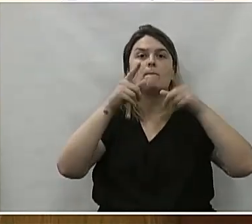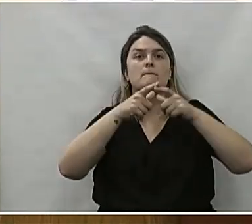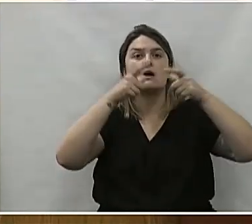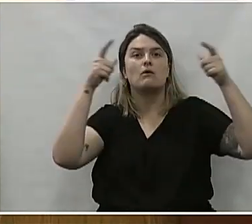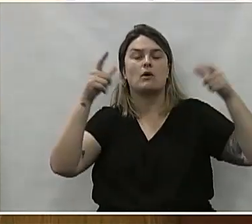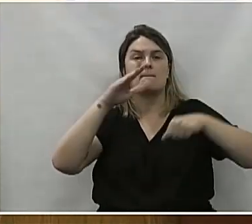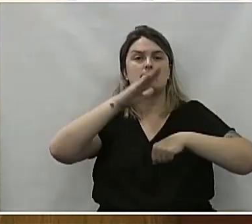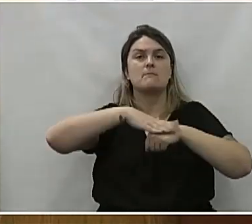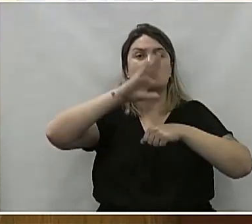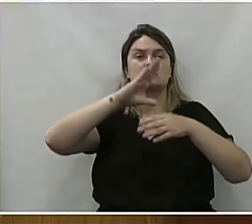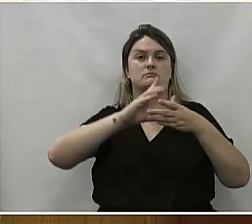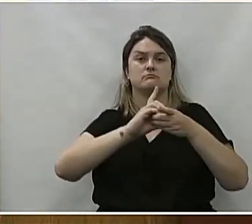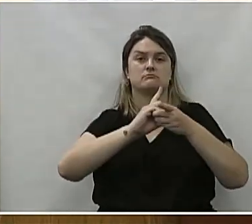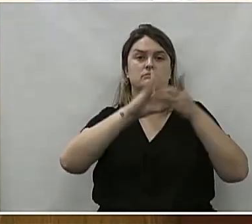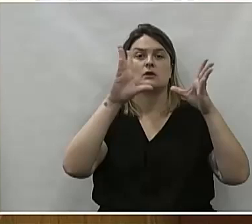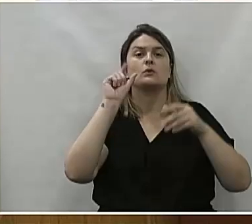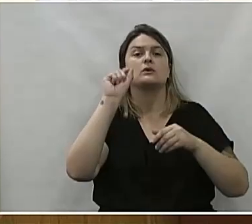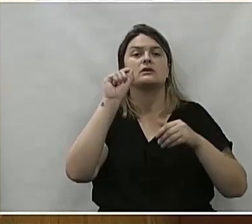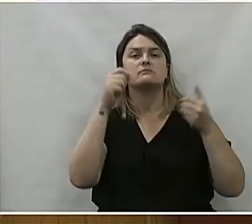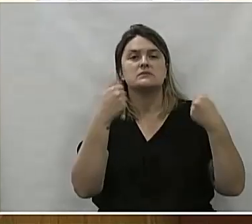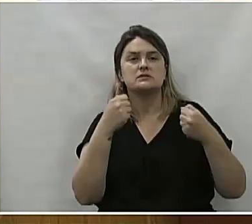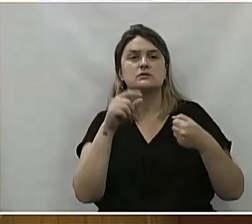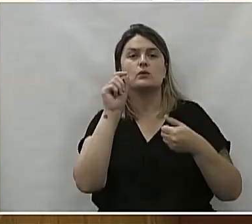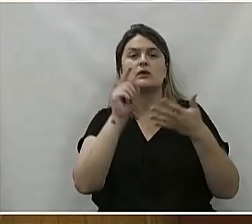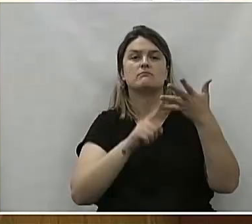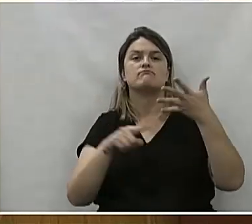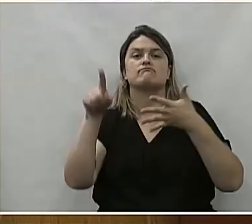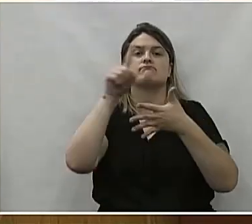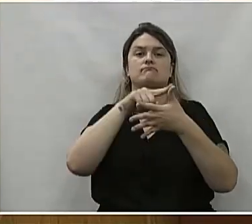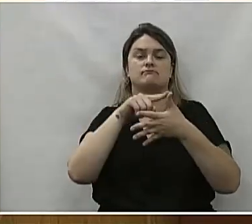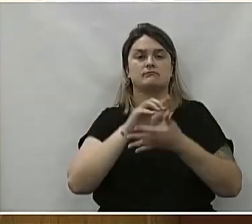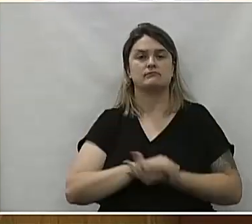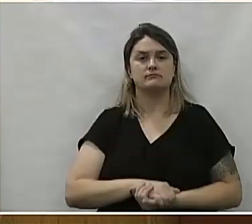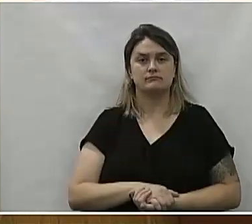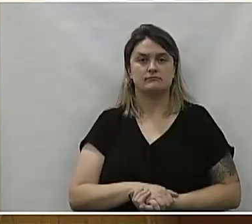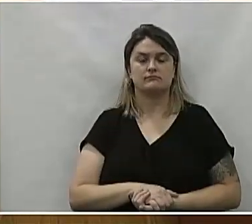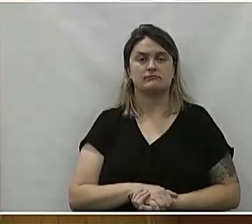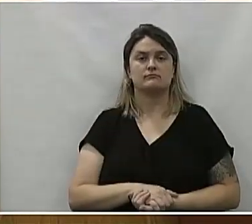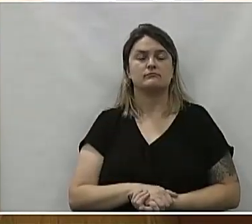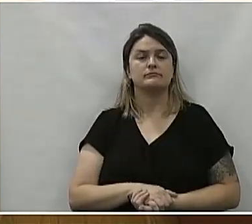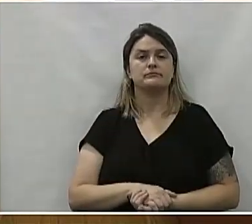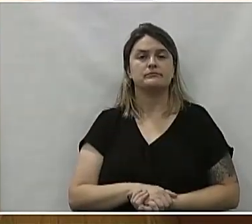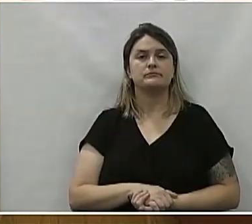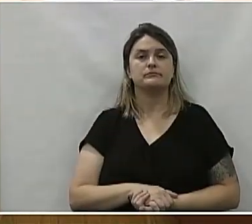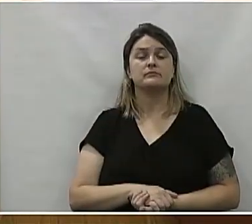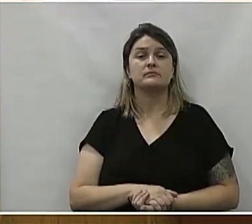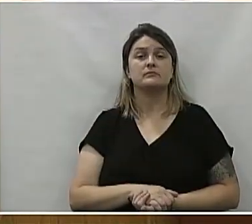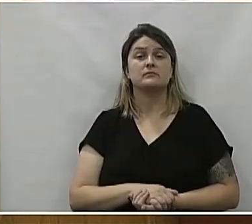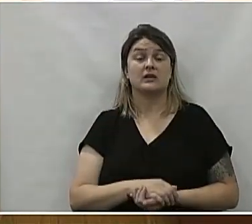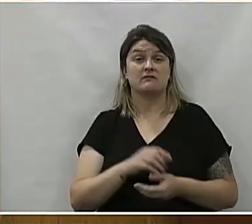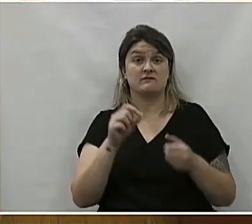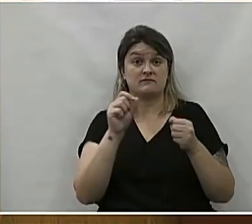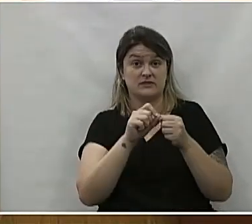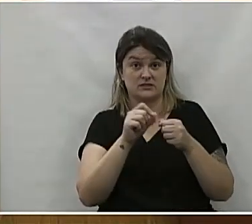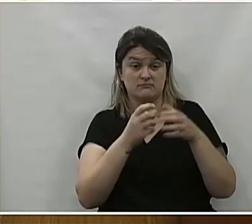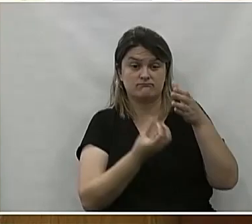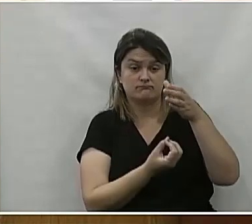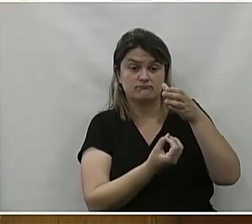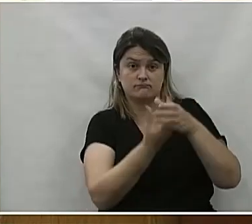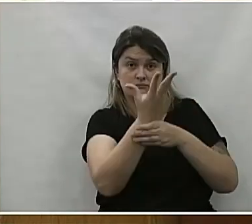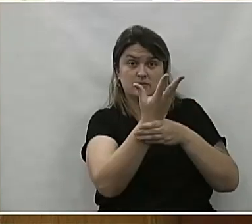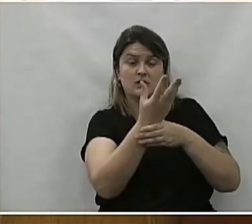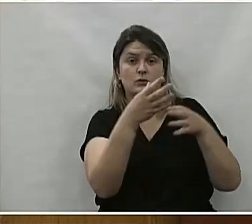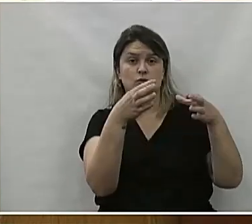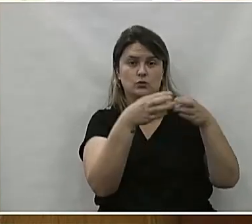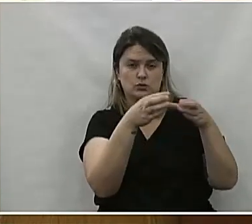democrática Sobre as necessidades E prioridades Do âmbito esportivo Além disso O estabelecimento É um